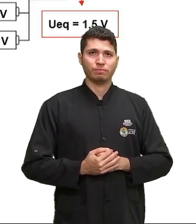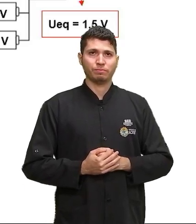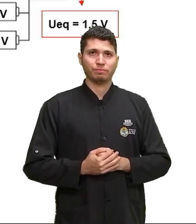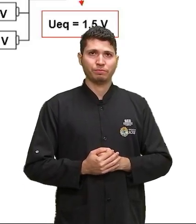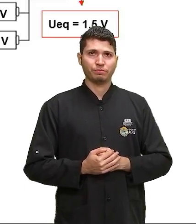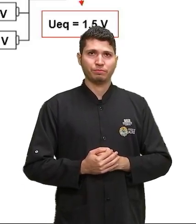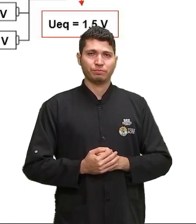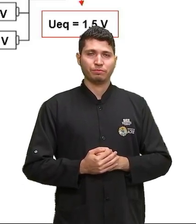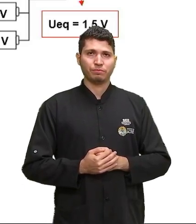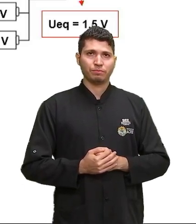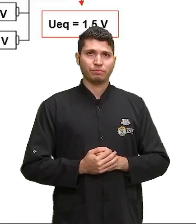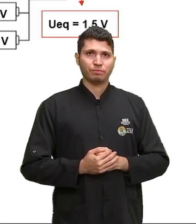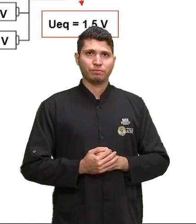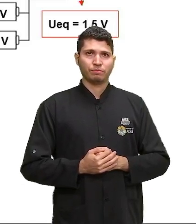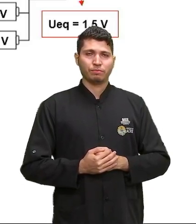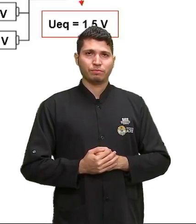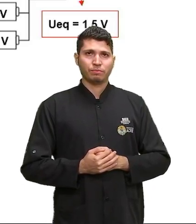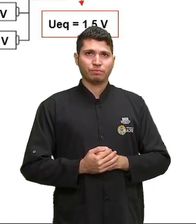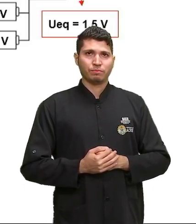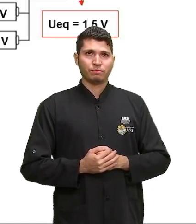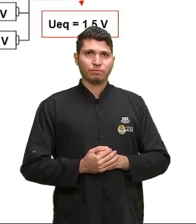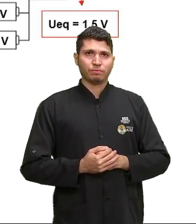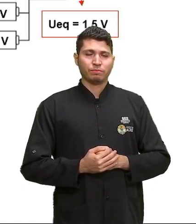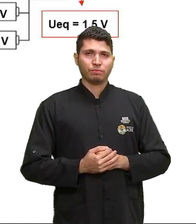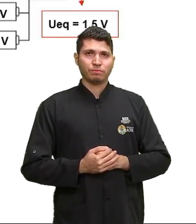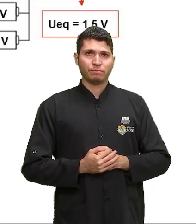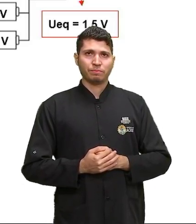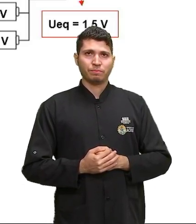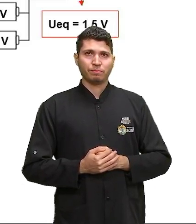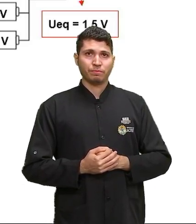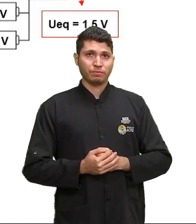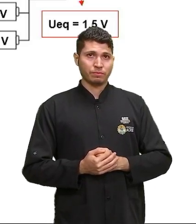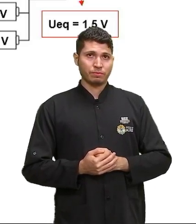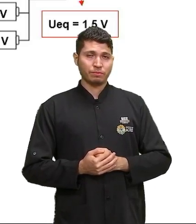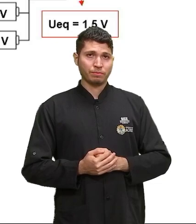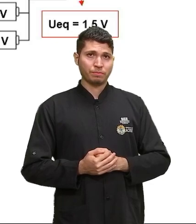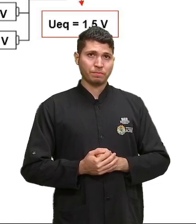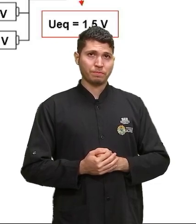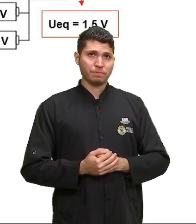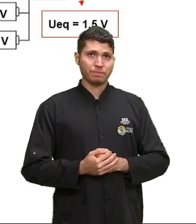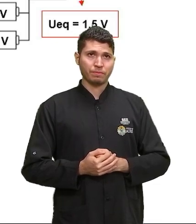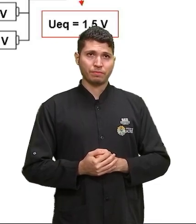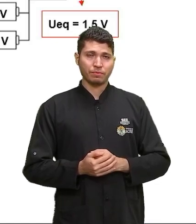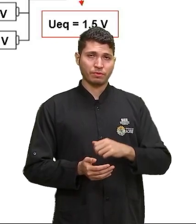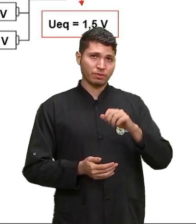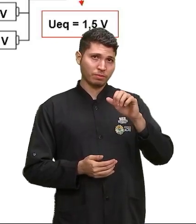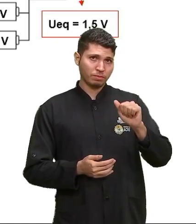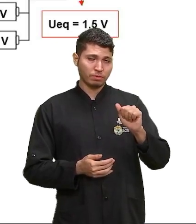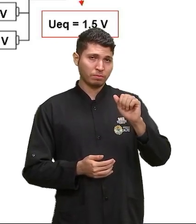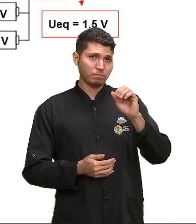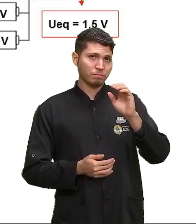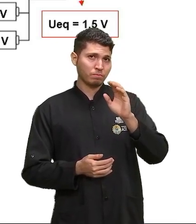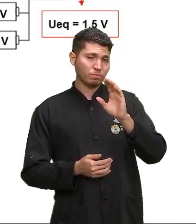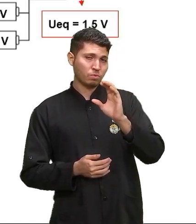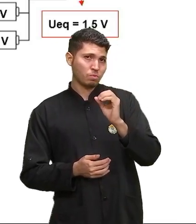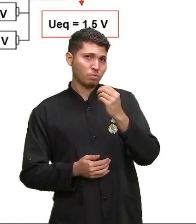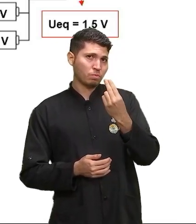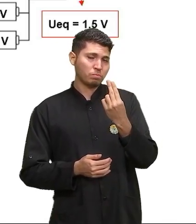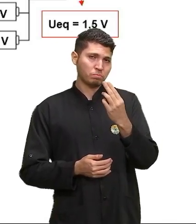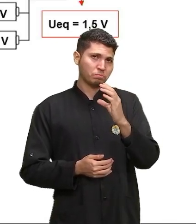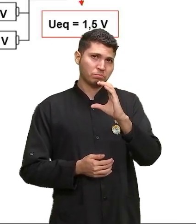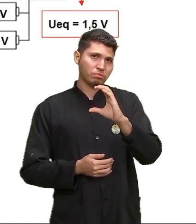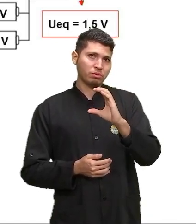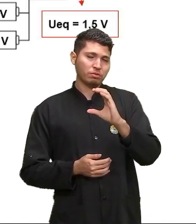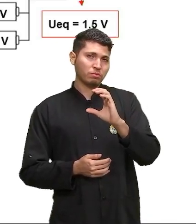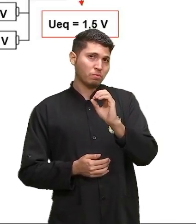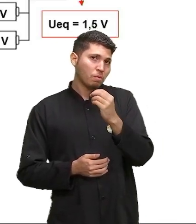maior a tensão, maior a potência. Então, até então, a B, D e I estão empatadas e a E é a que está perdendo com